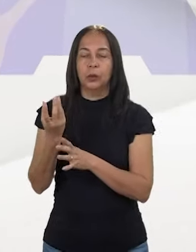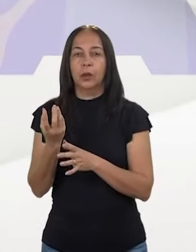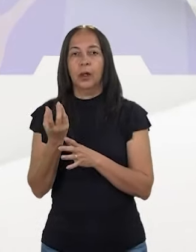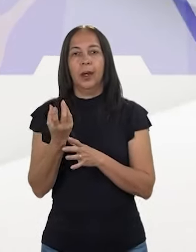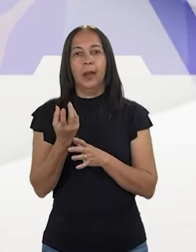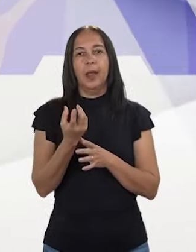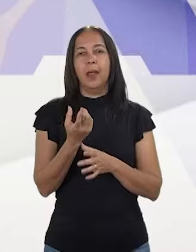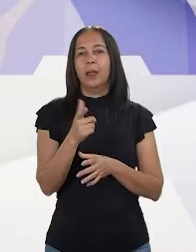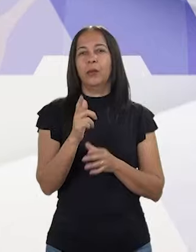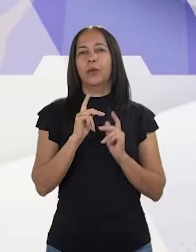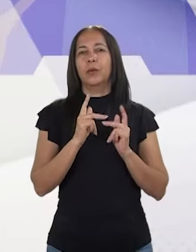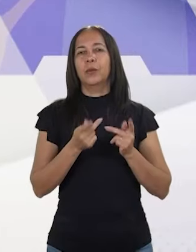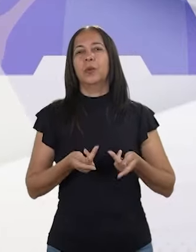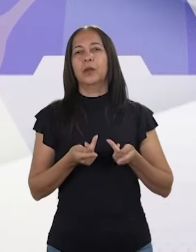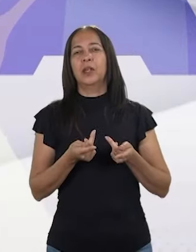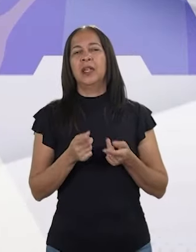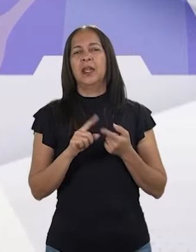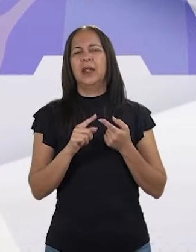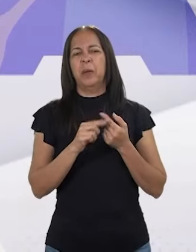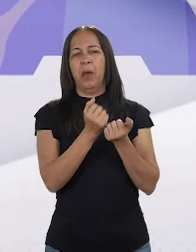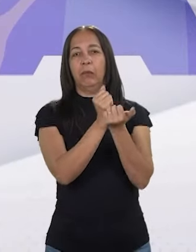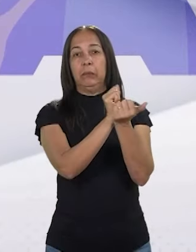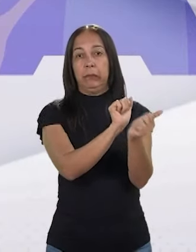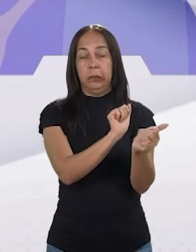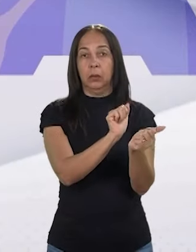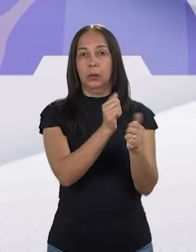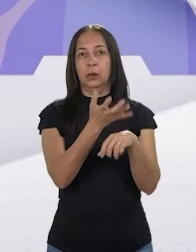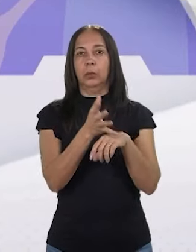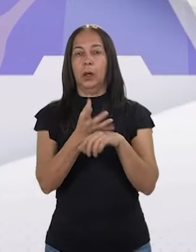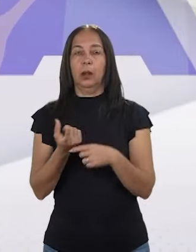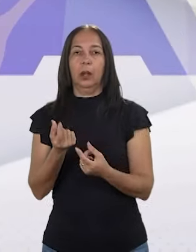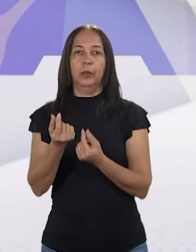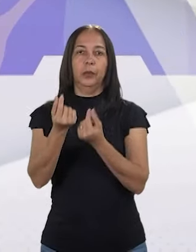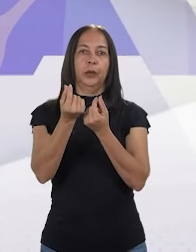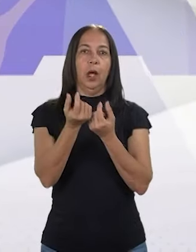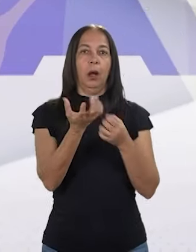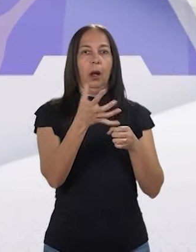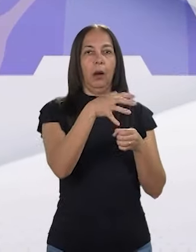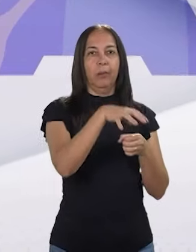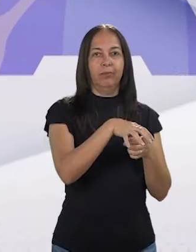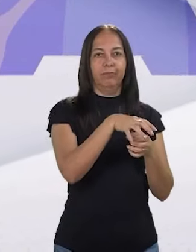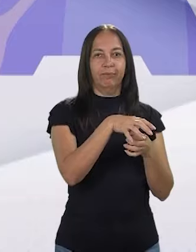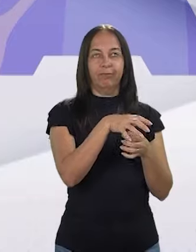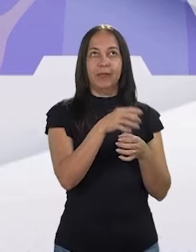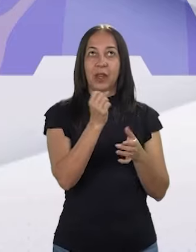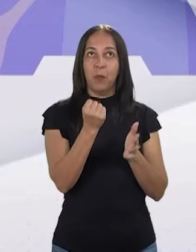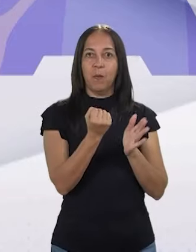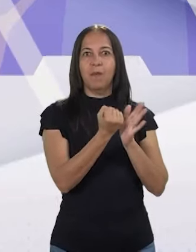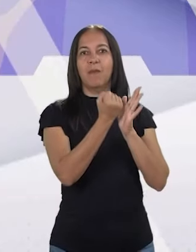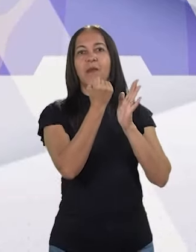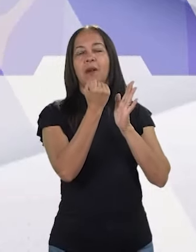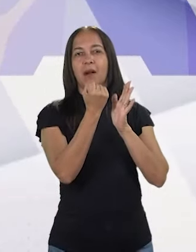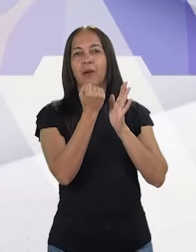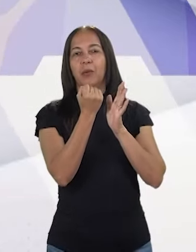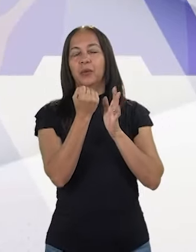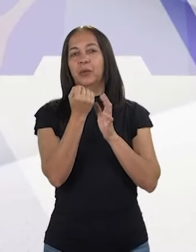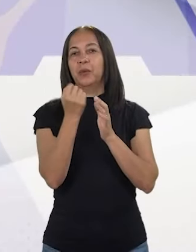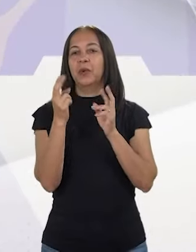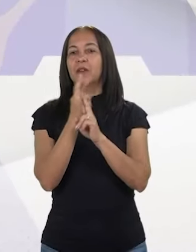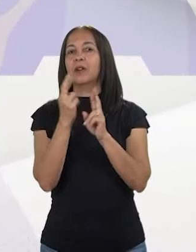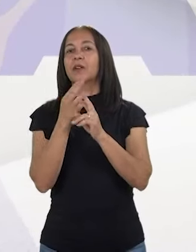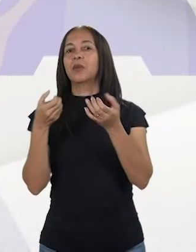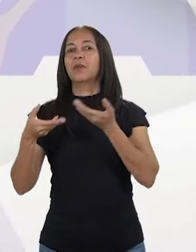adotou a desumanização e a escravização de pessoas como prática Econômica a colonialidade marca o Imaginário coletivo